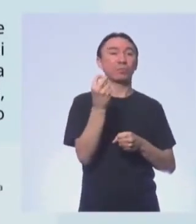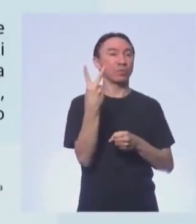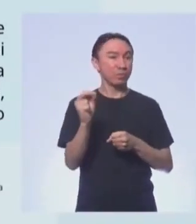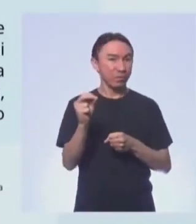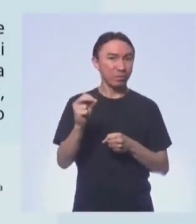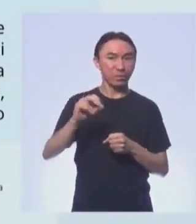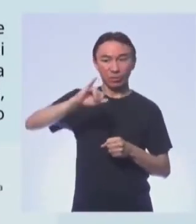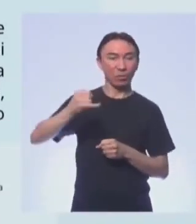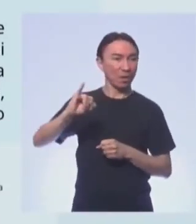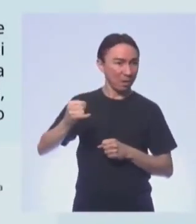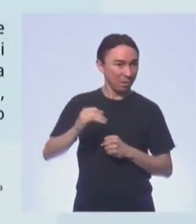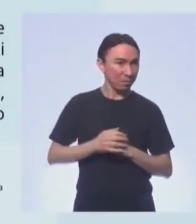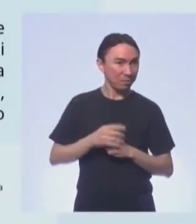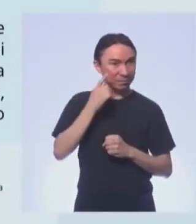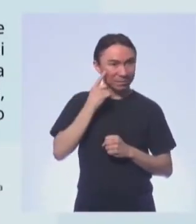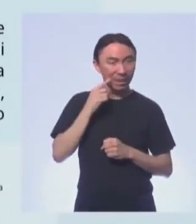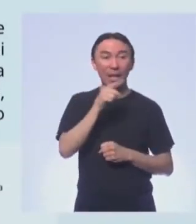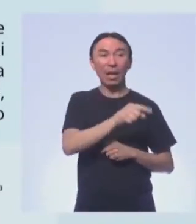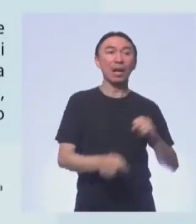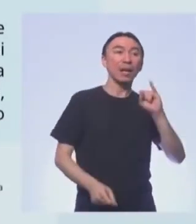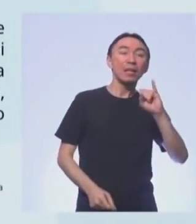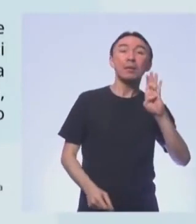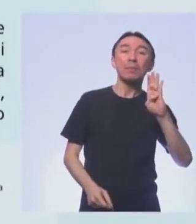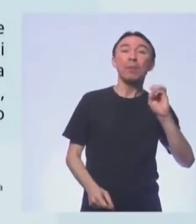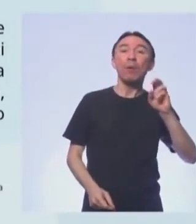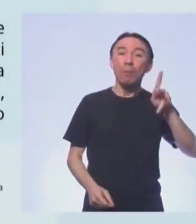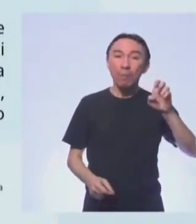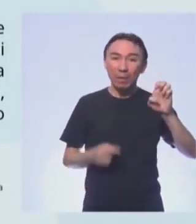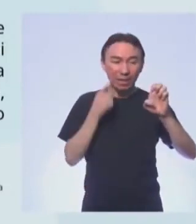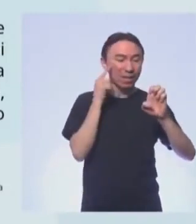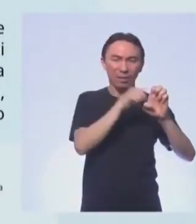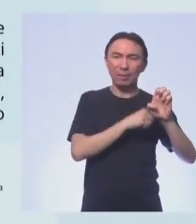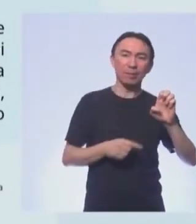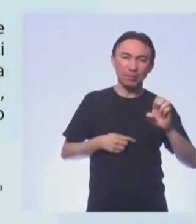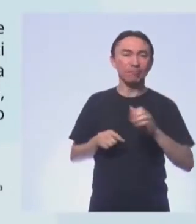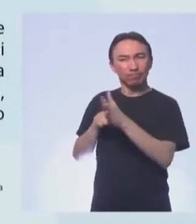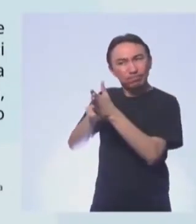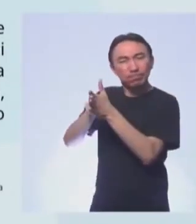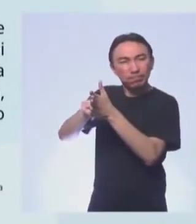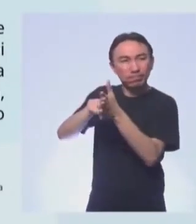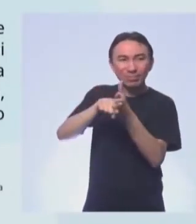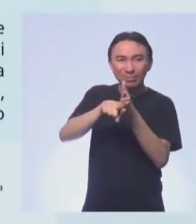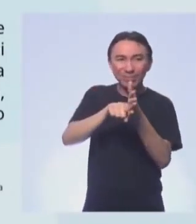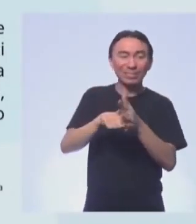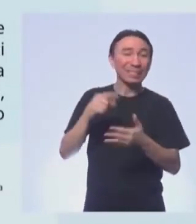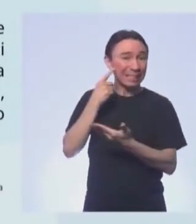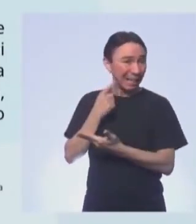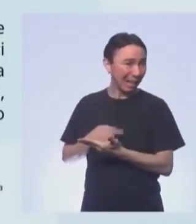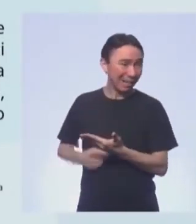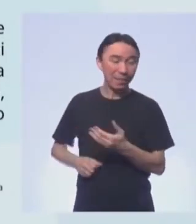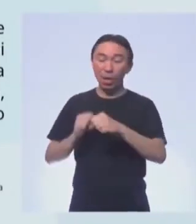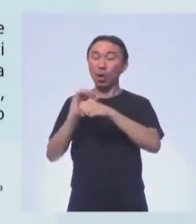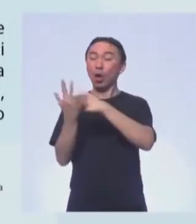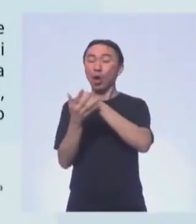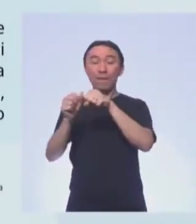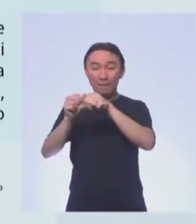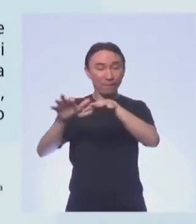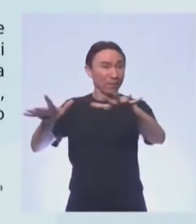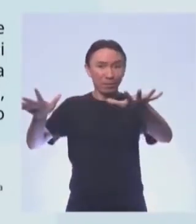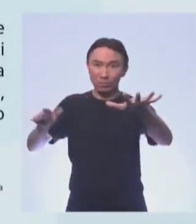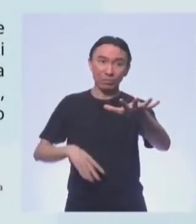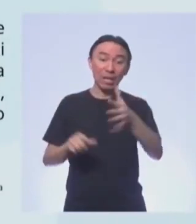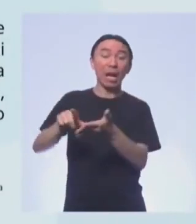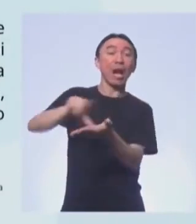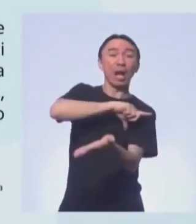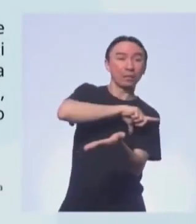encomendada ao Ibope Inteligência. A pesquisa foi feita antes da pandemia do novo coronavírus, então não tem reflexo aí dos impactos da